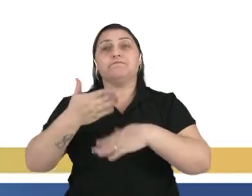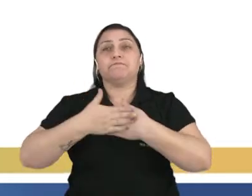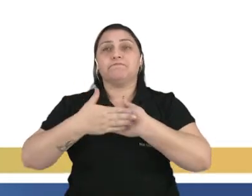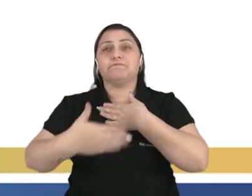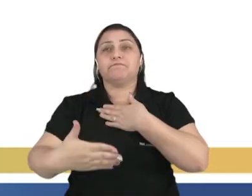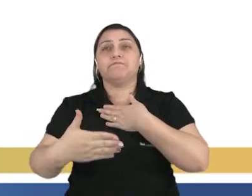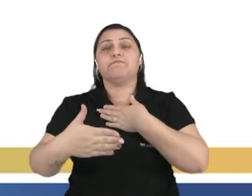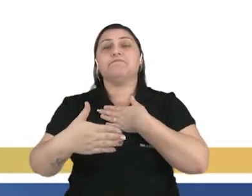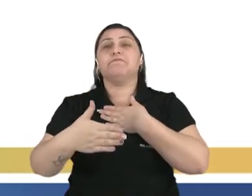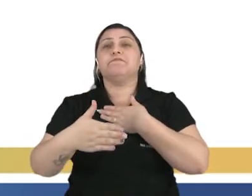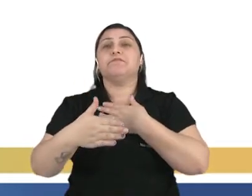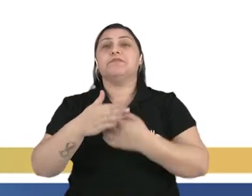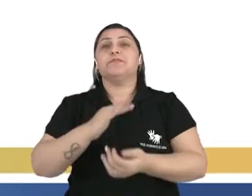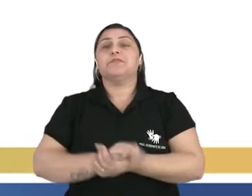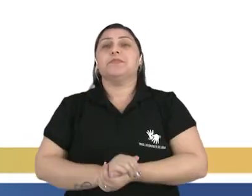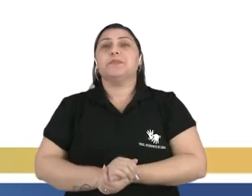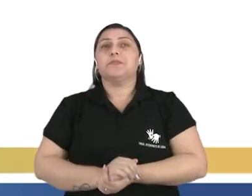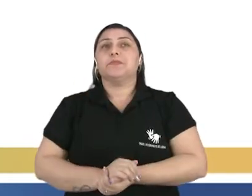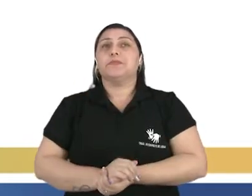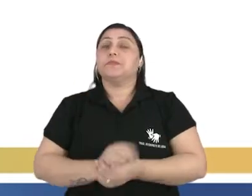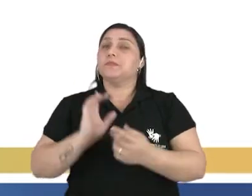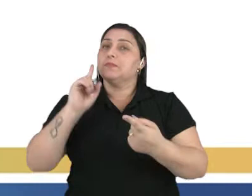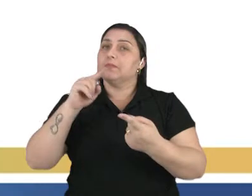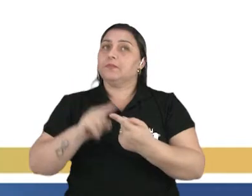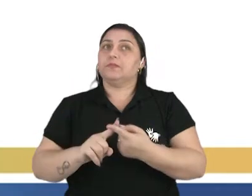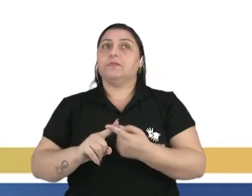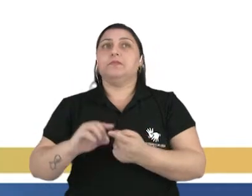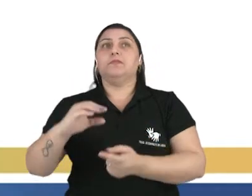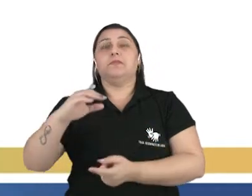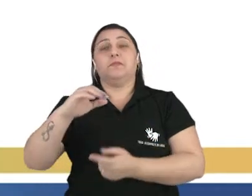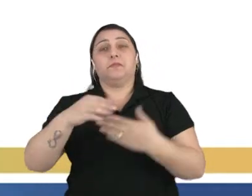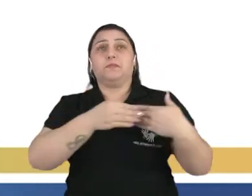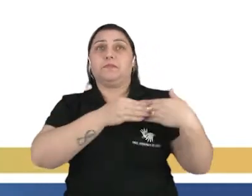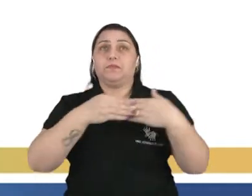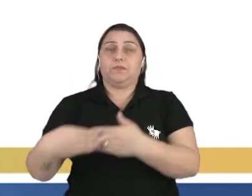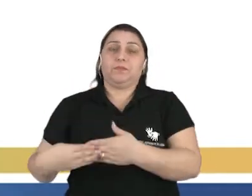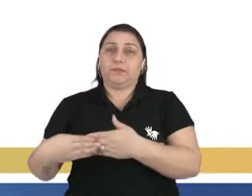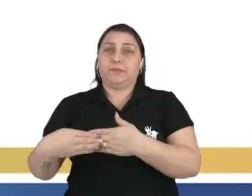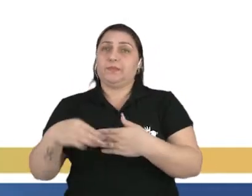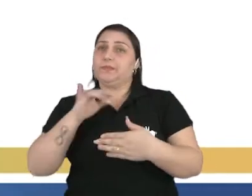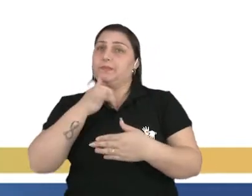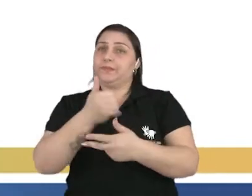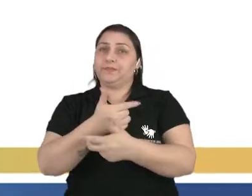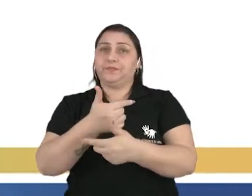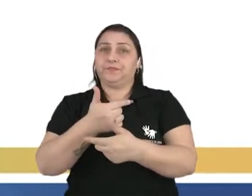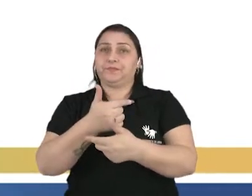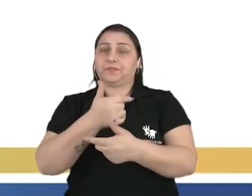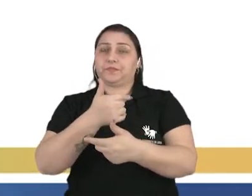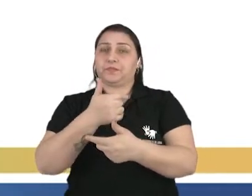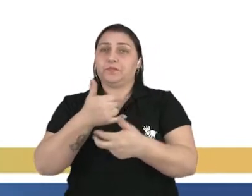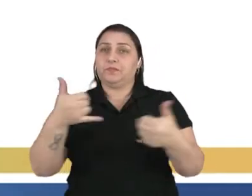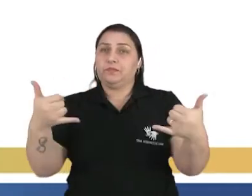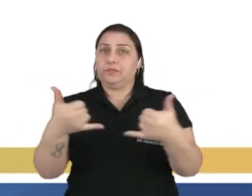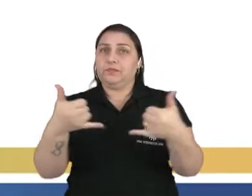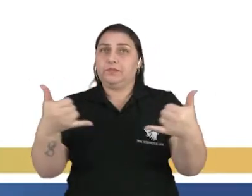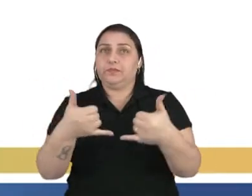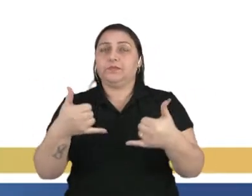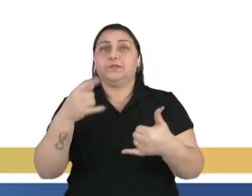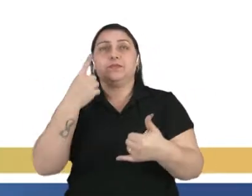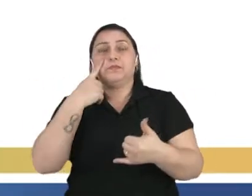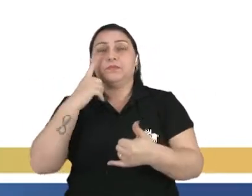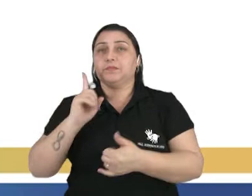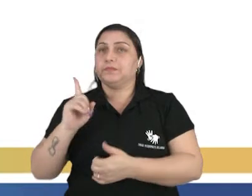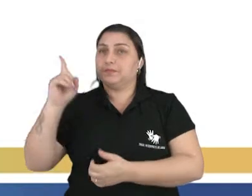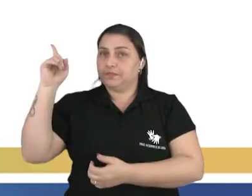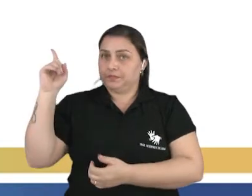para a eletrodinâmica foi o objetivo de carregar a energia elétrica, Então, como é que isso foi feito? Foi através